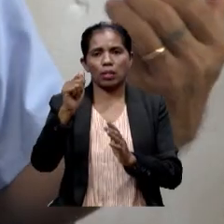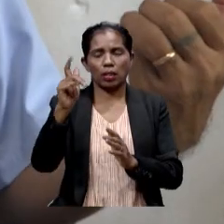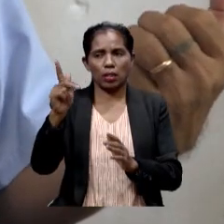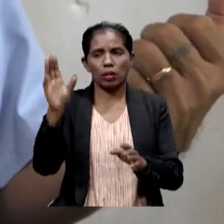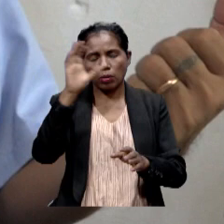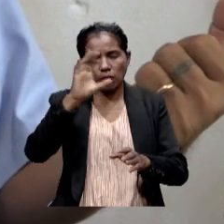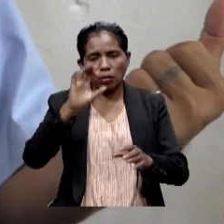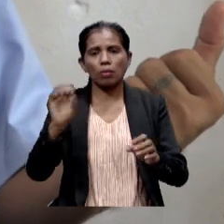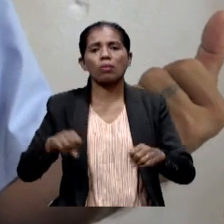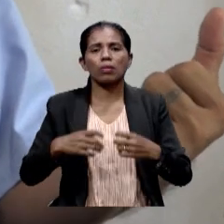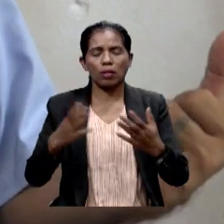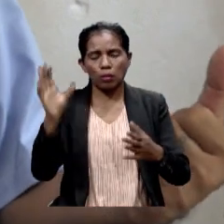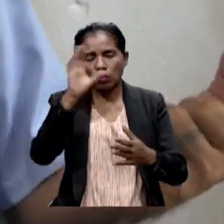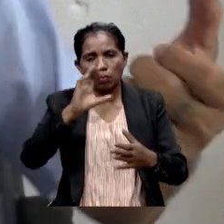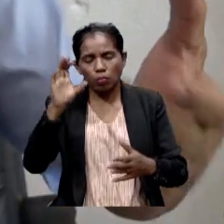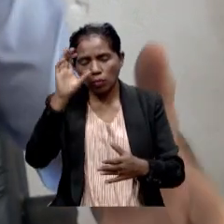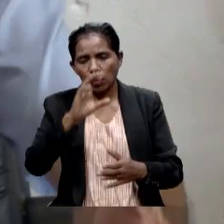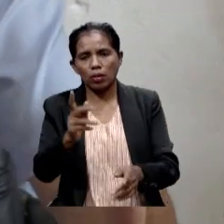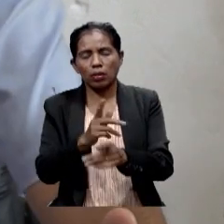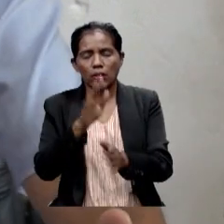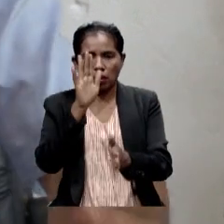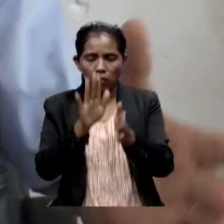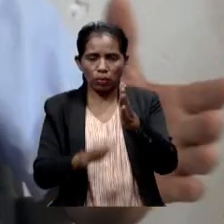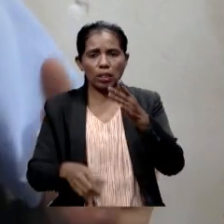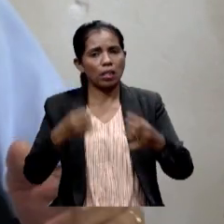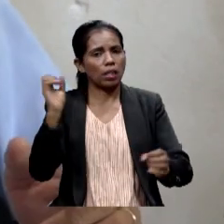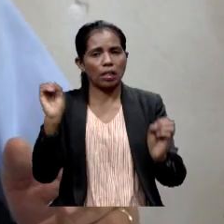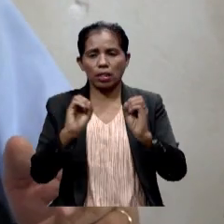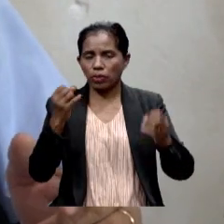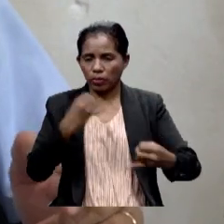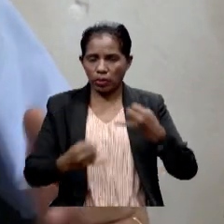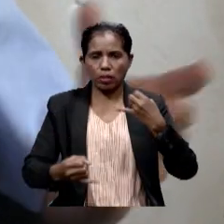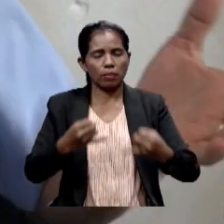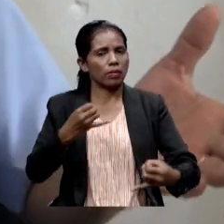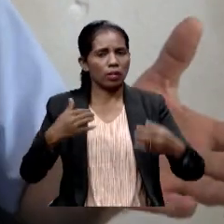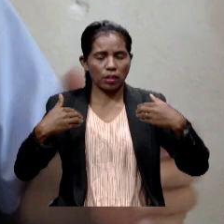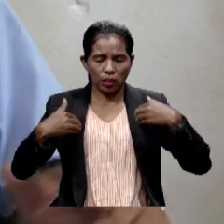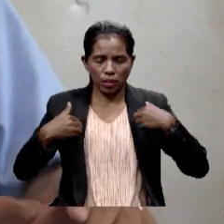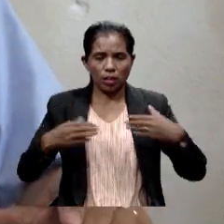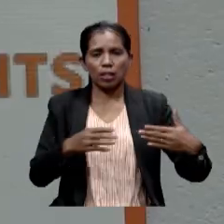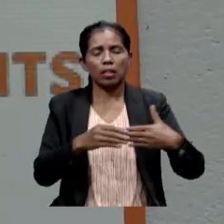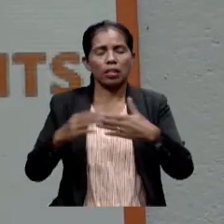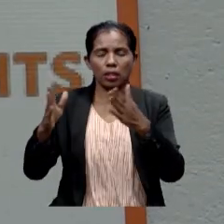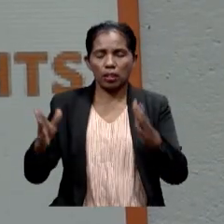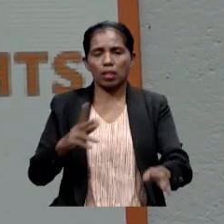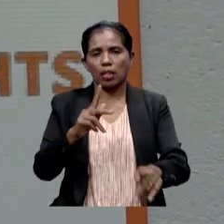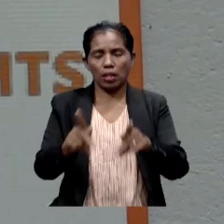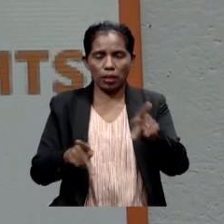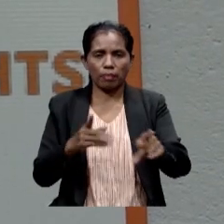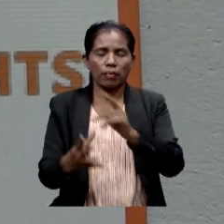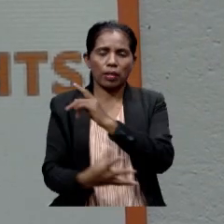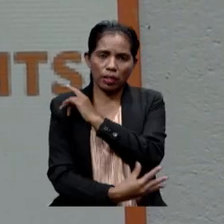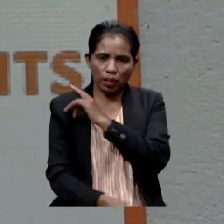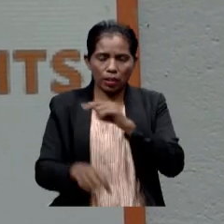rodi investiga de dia, rodi a menos injustiça nebelau entre o Kunan Sira, o povo Kik e a